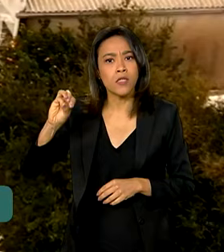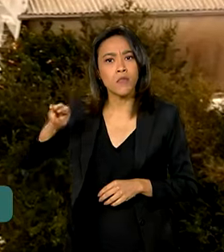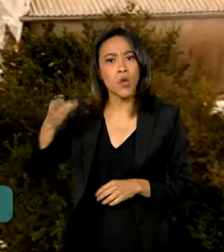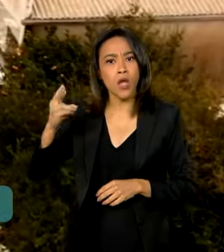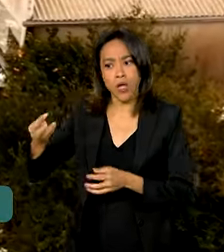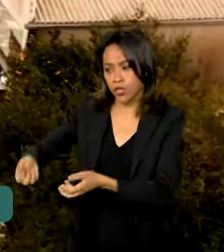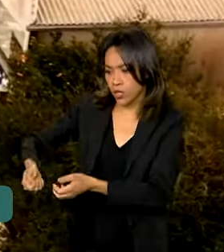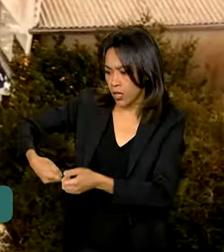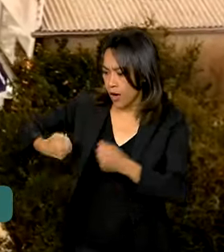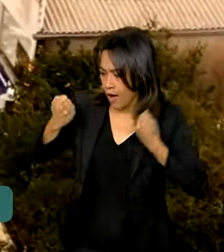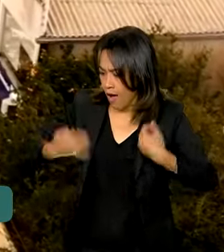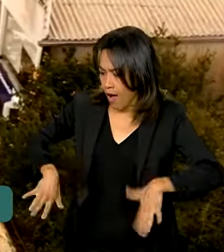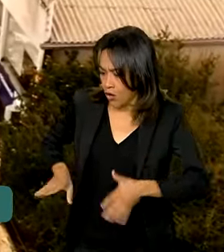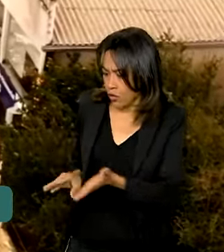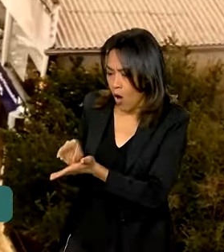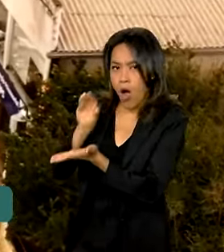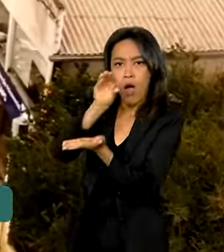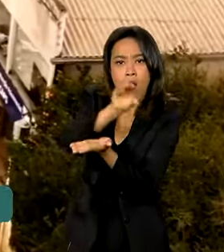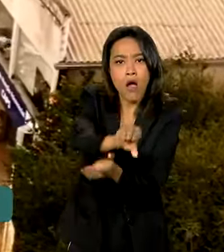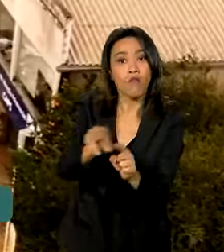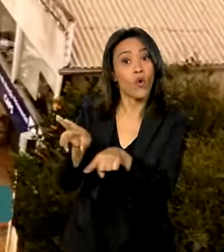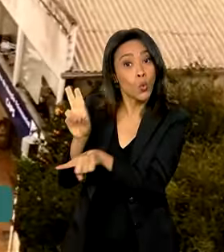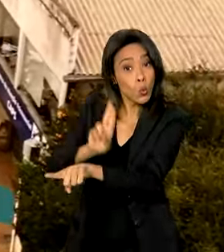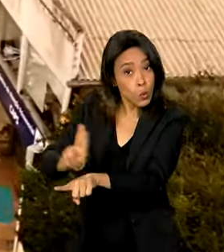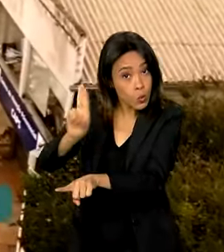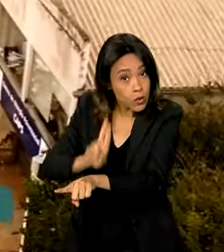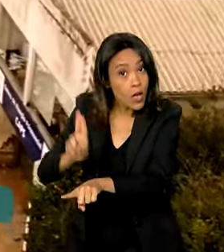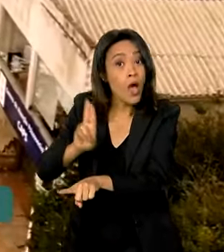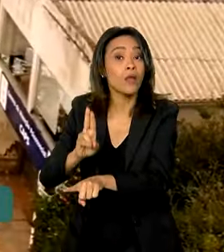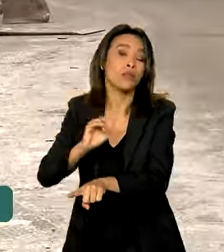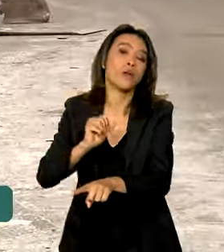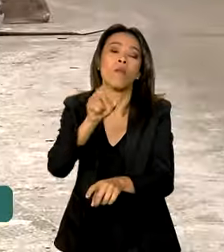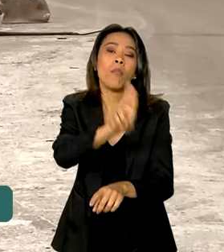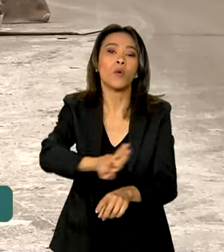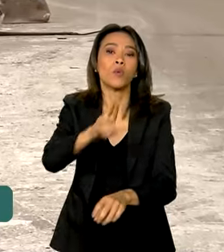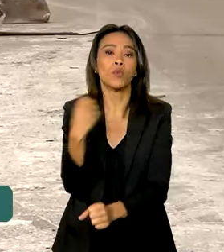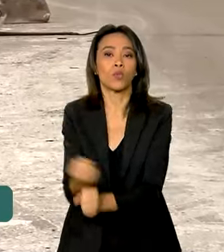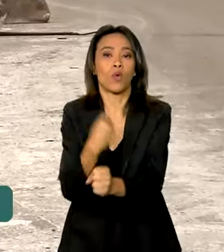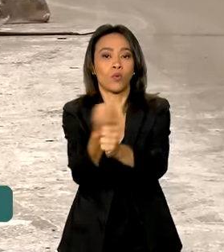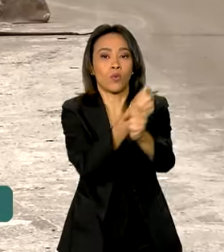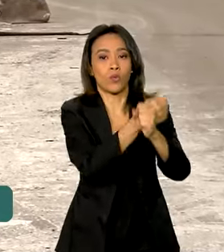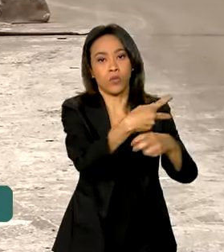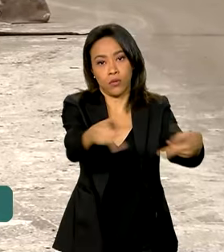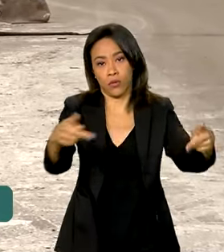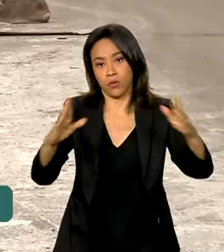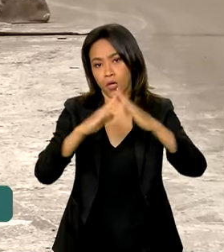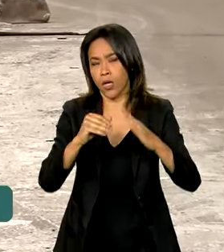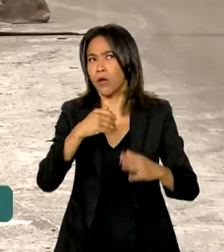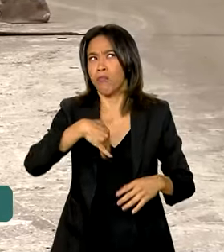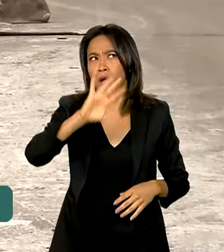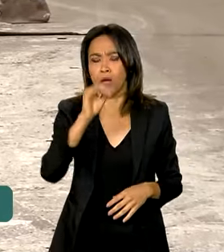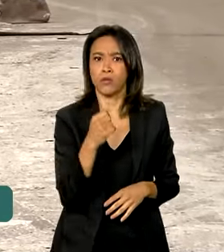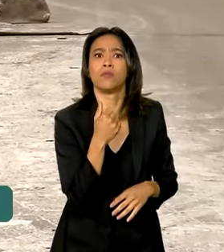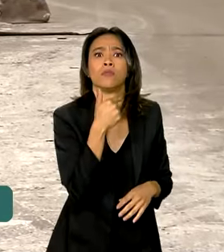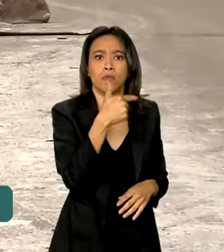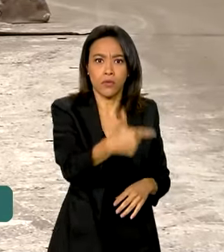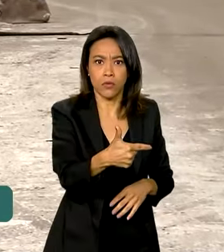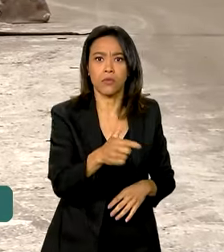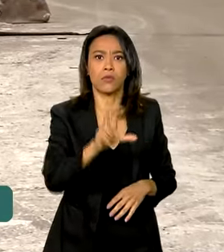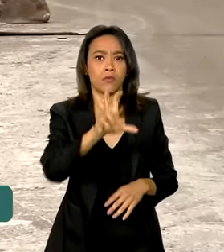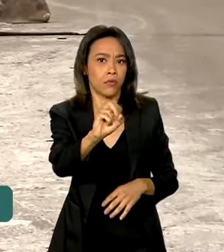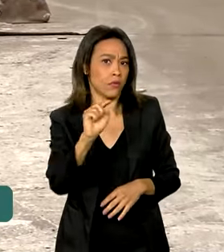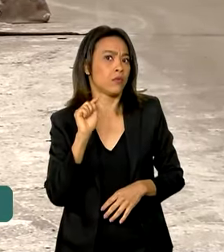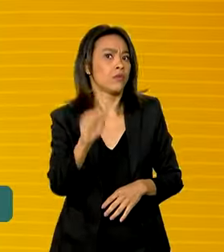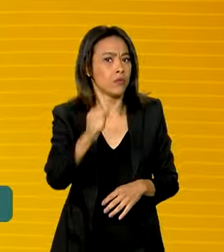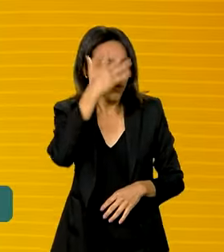R$1,3 bilhão utilizado para garantir o auxílio reconstrução a mais de 250 mil moradores